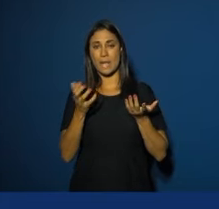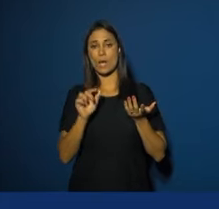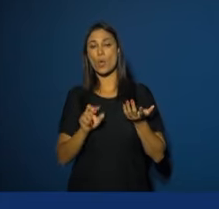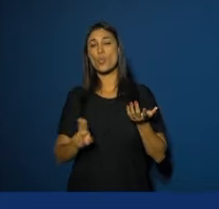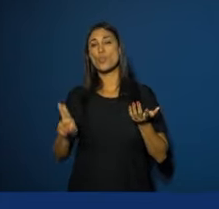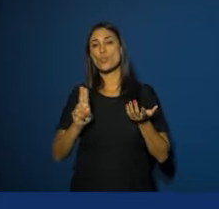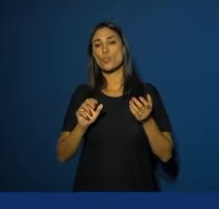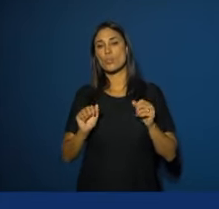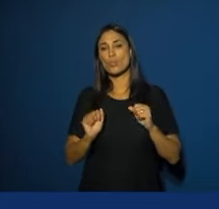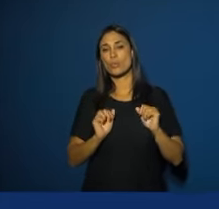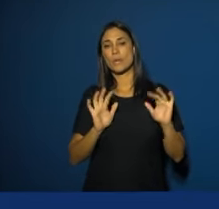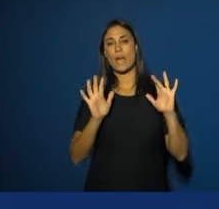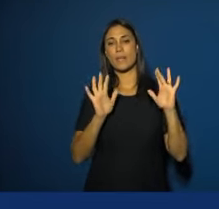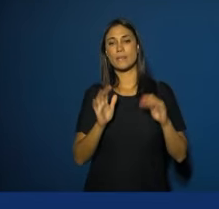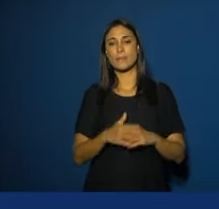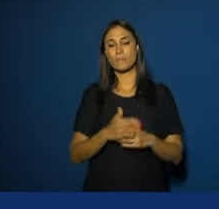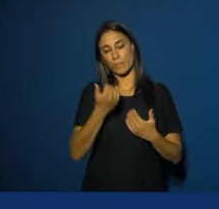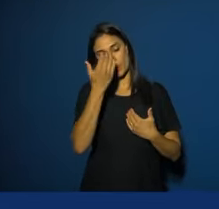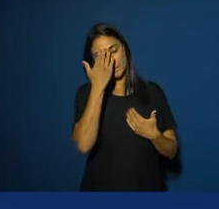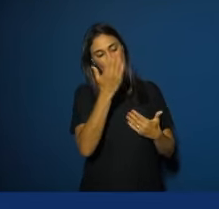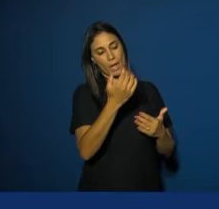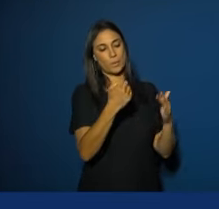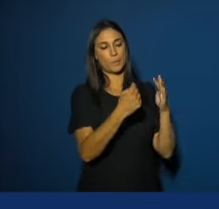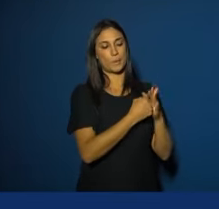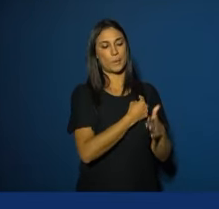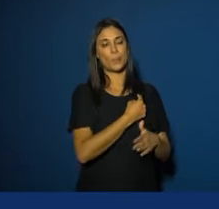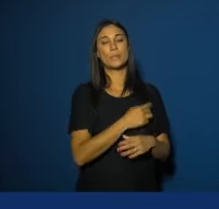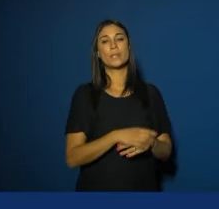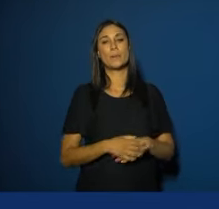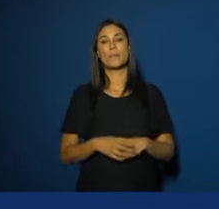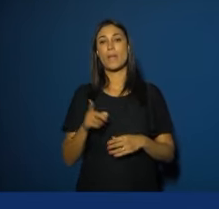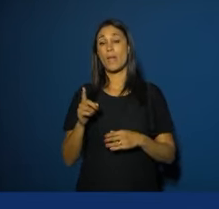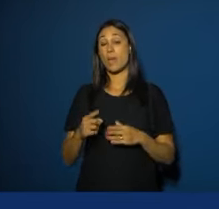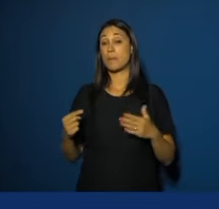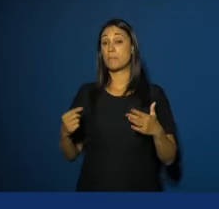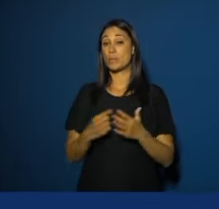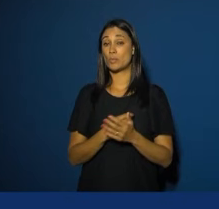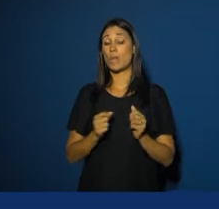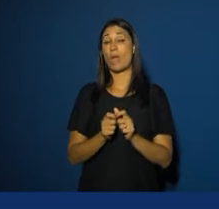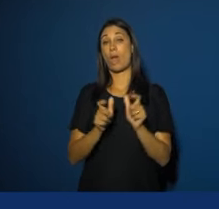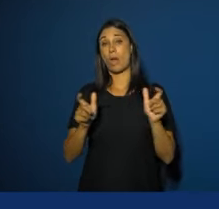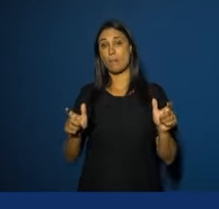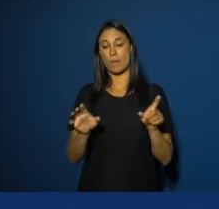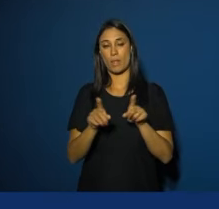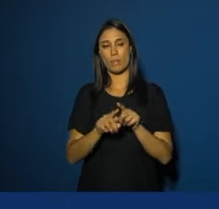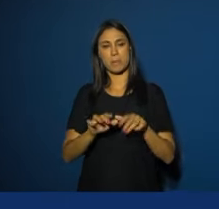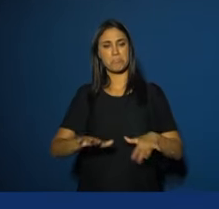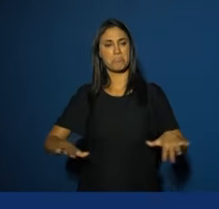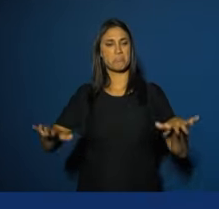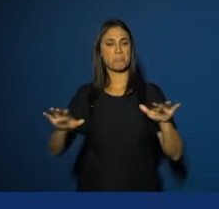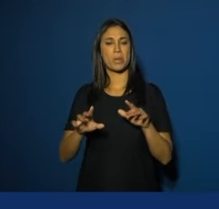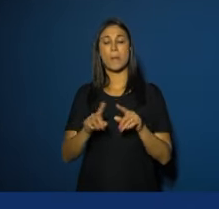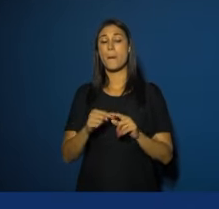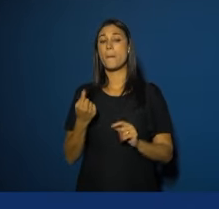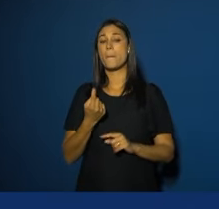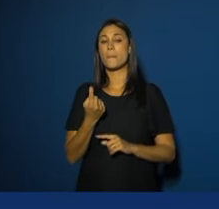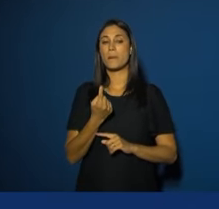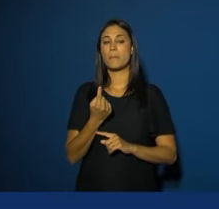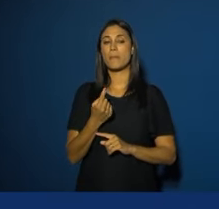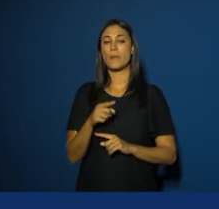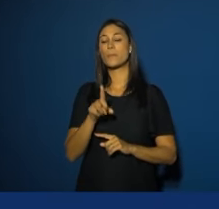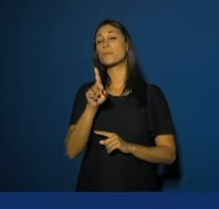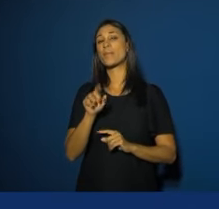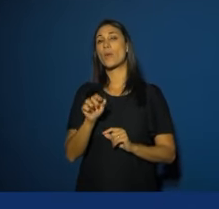gás? Ok, Vitório, obrigado pela pergunta. A minha pergunta é bem ampla, mas acho que, assim, primeiro, o consumo realmente é